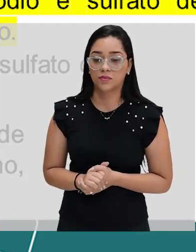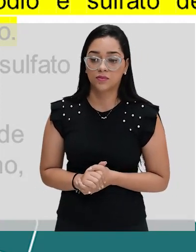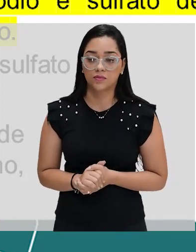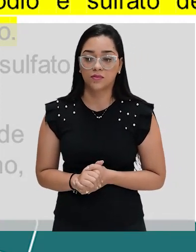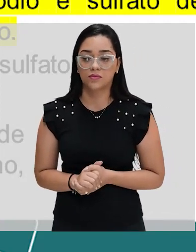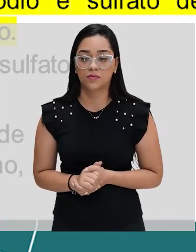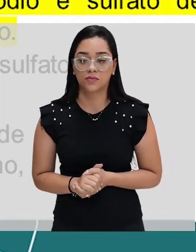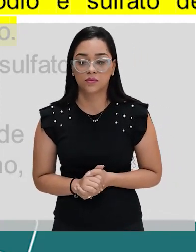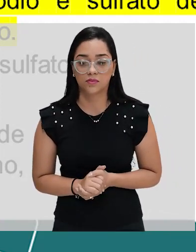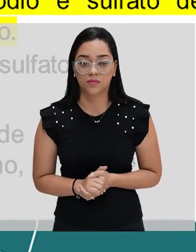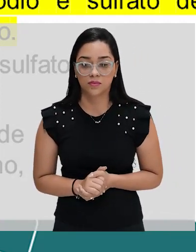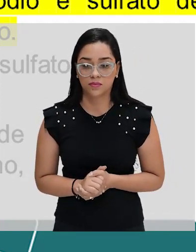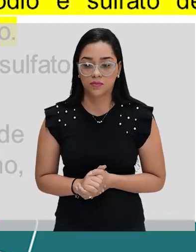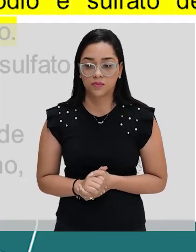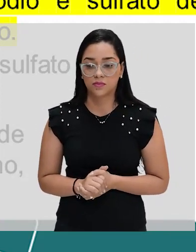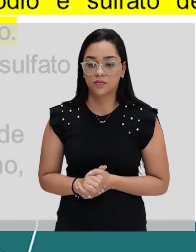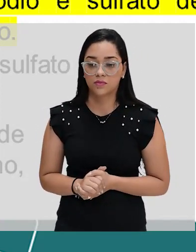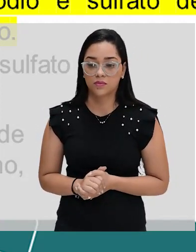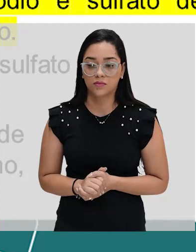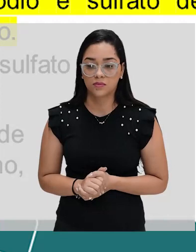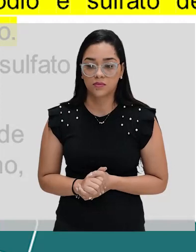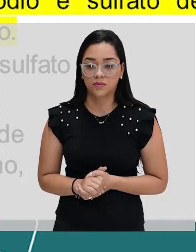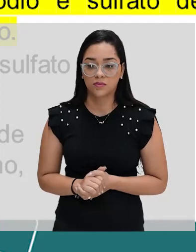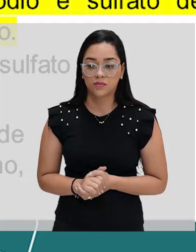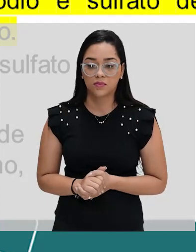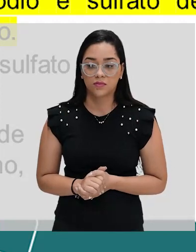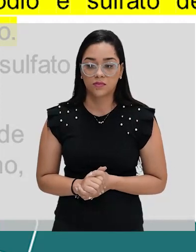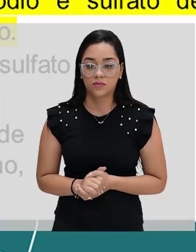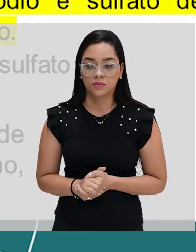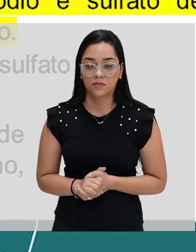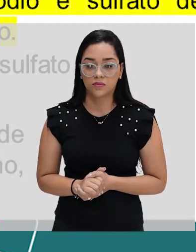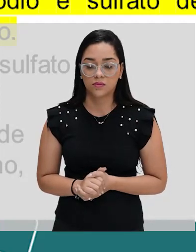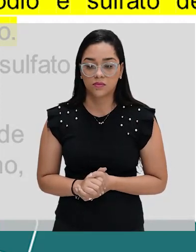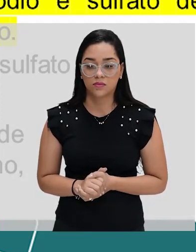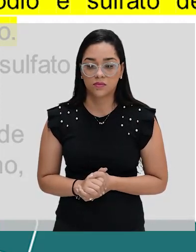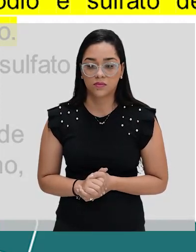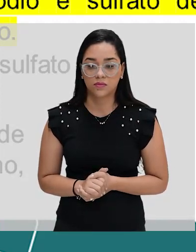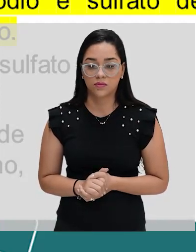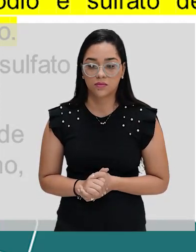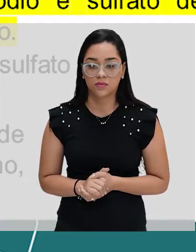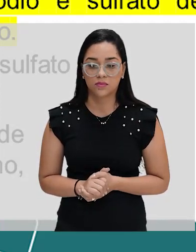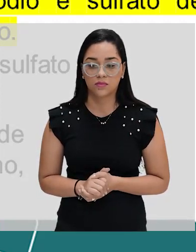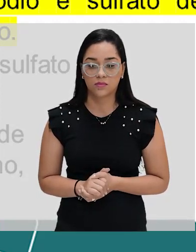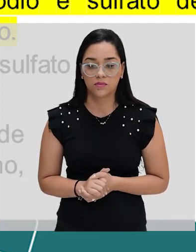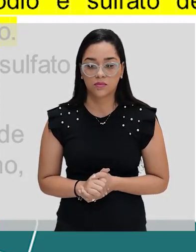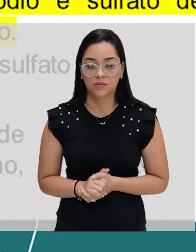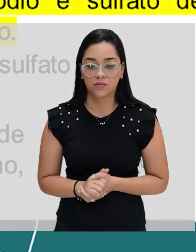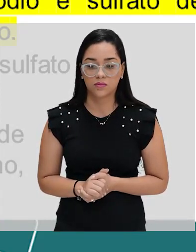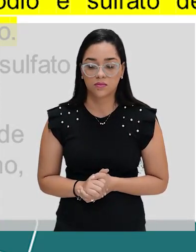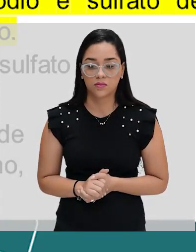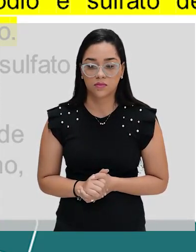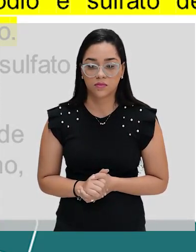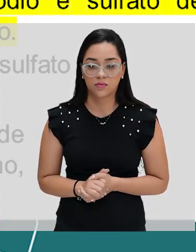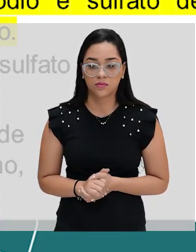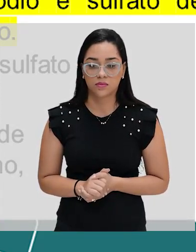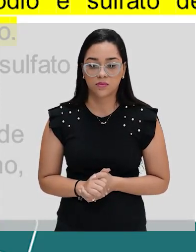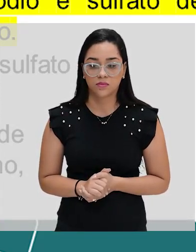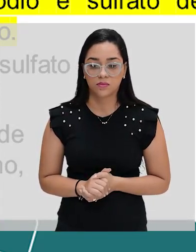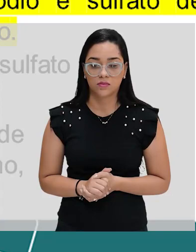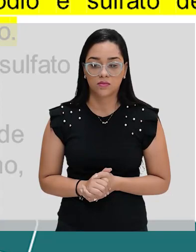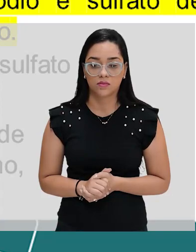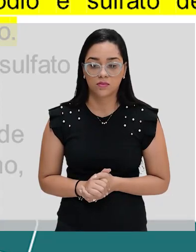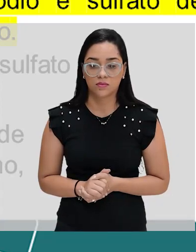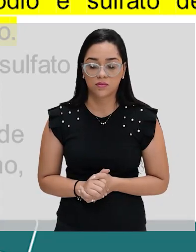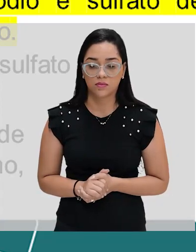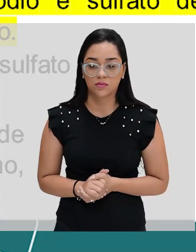objetiva separar determinados sais de uma amostra de água do mar a 25 graus Celsius,